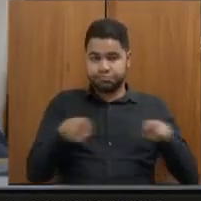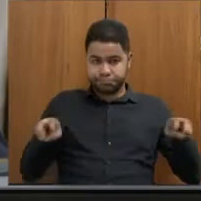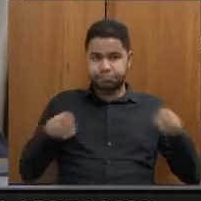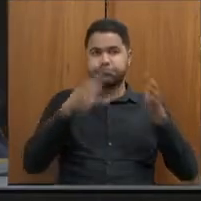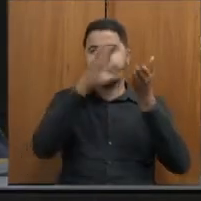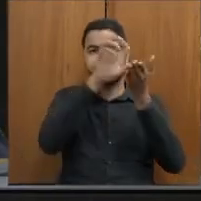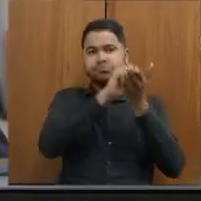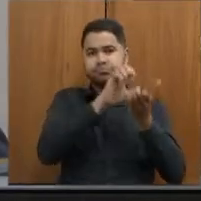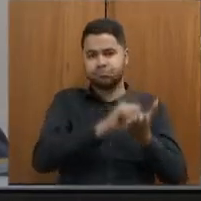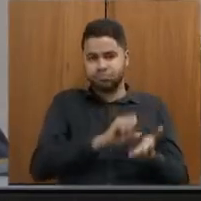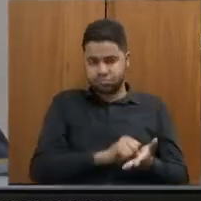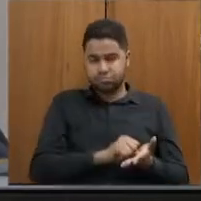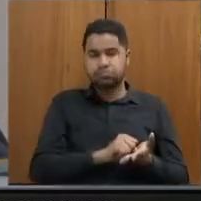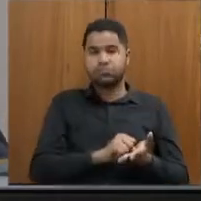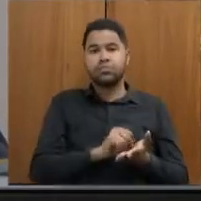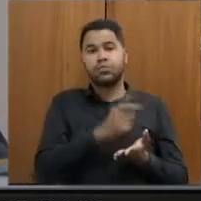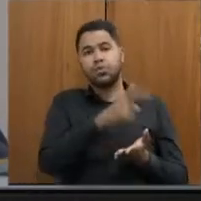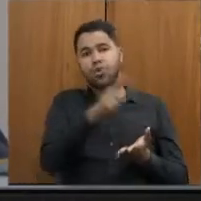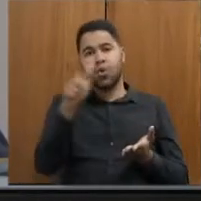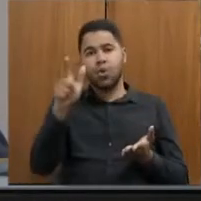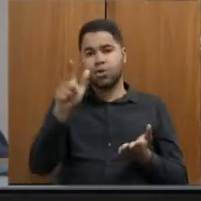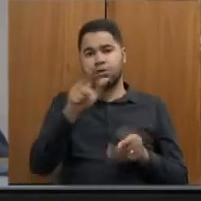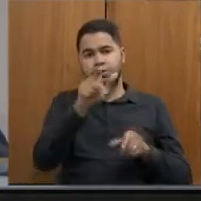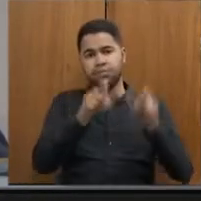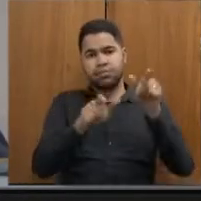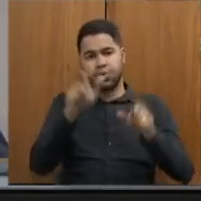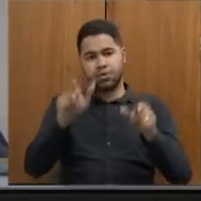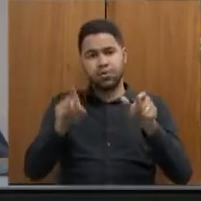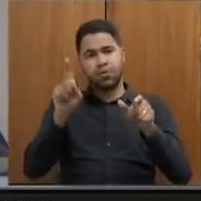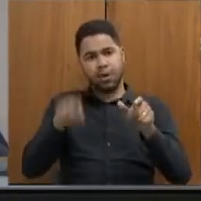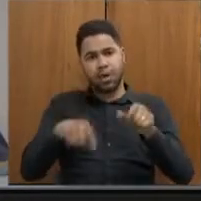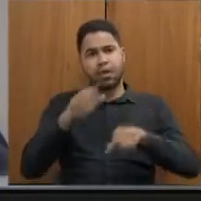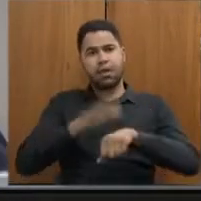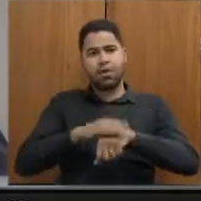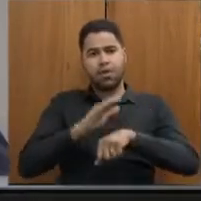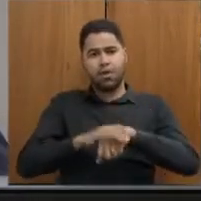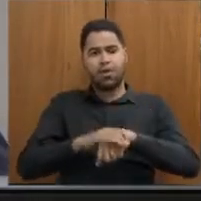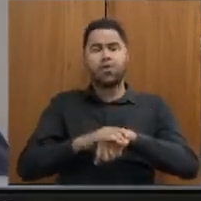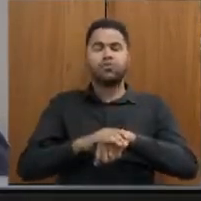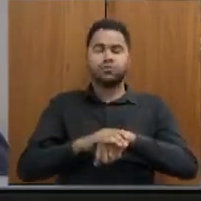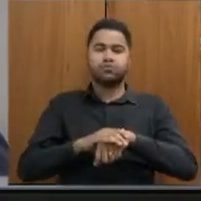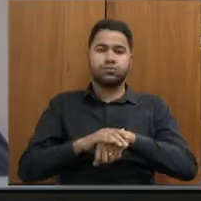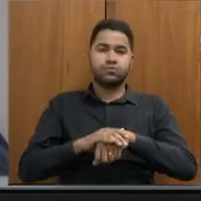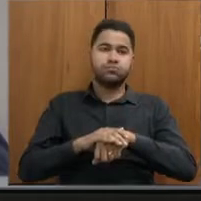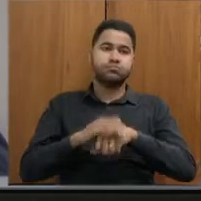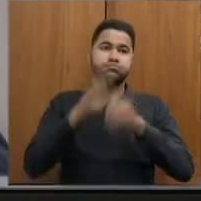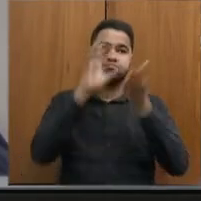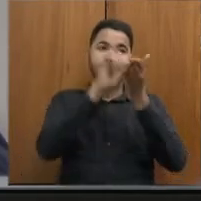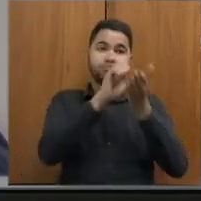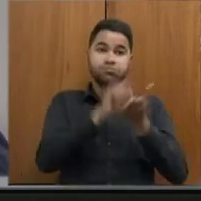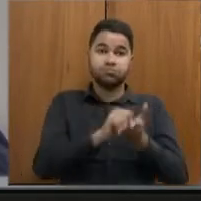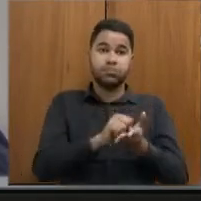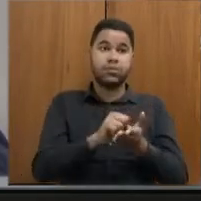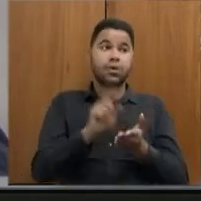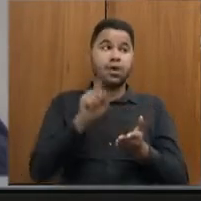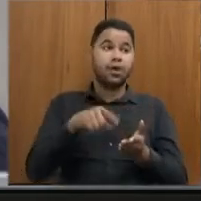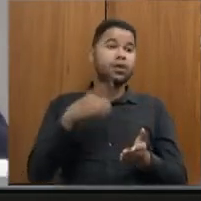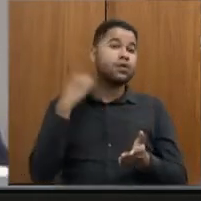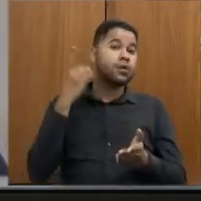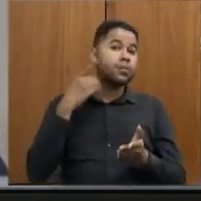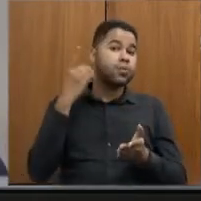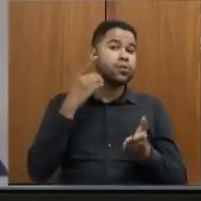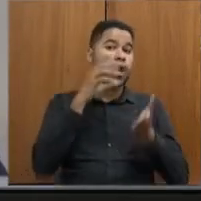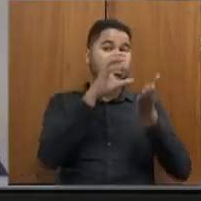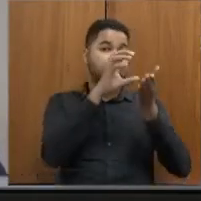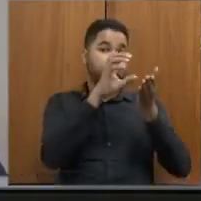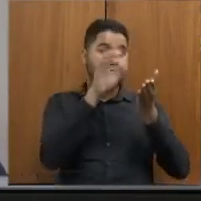por ordem de inscrição demais parlamentares por ordem de inscrição os parlamentares que desejarem fazer uso da palavra